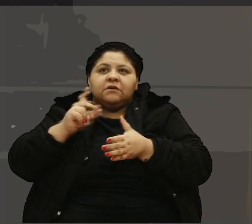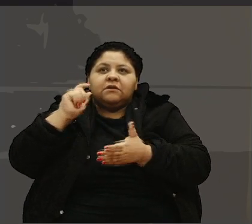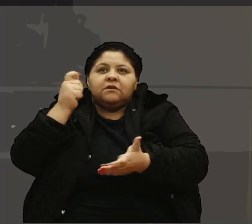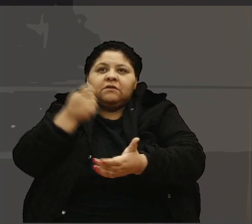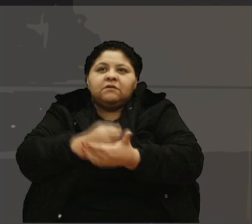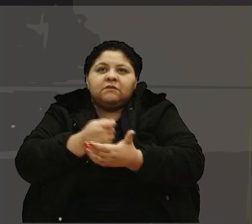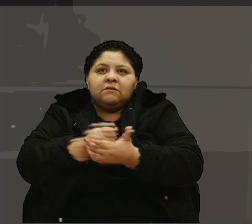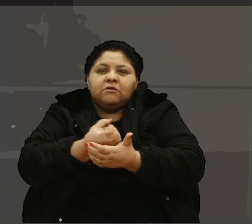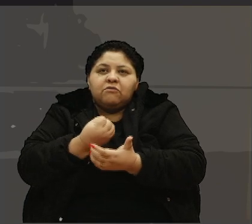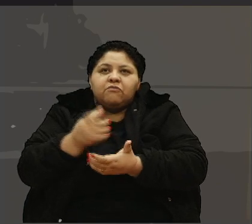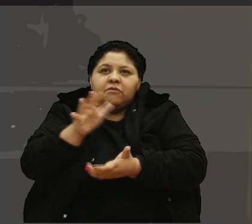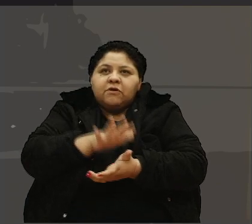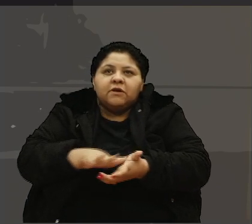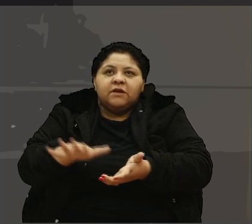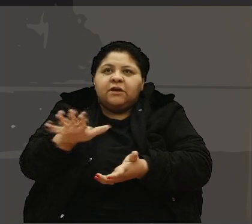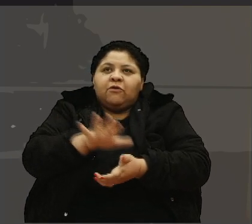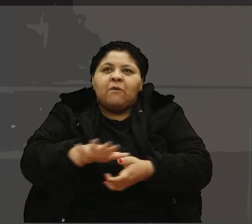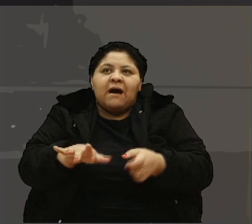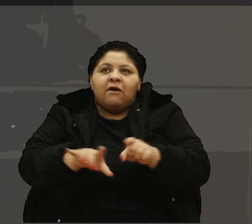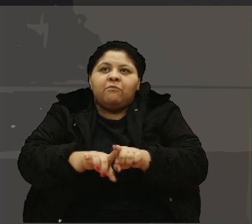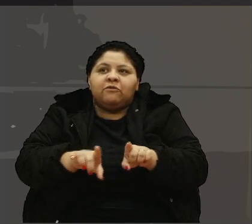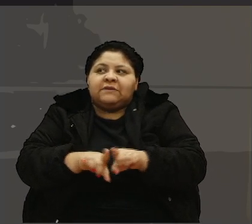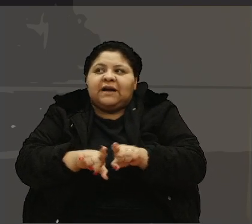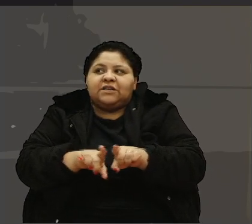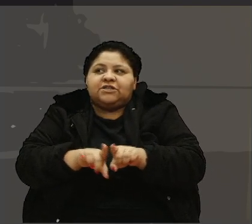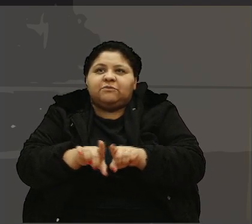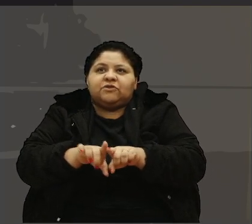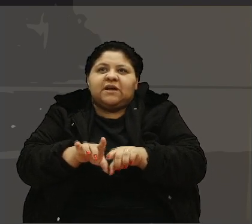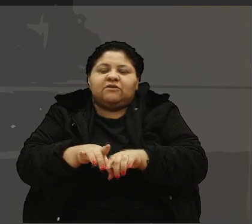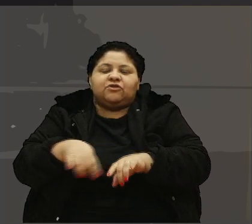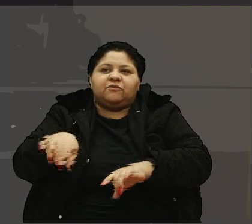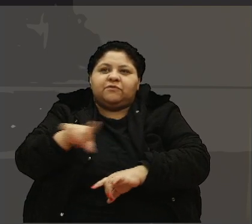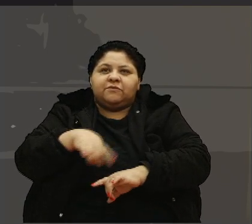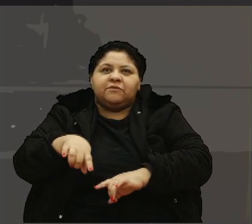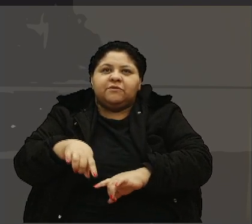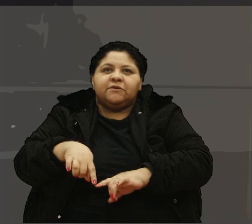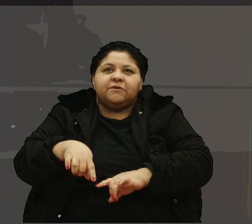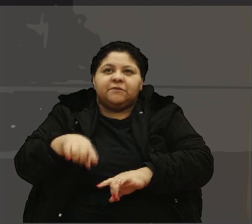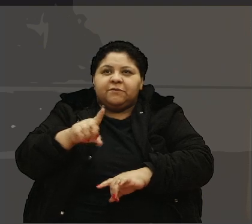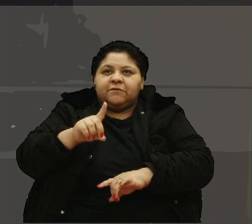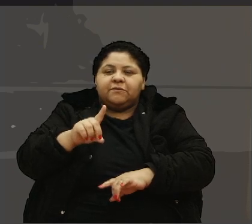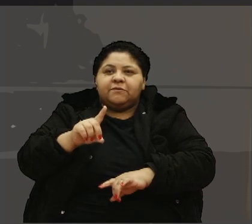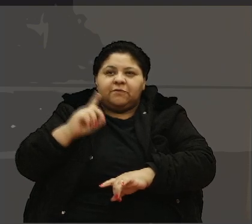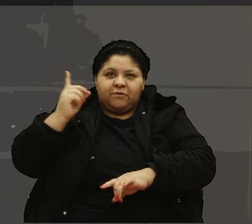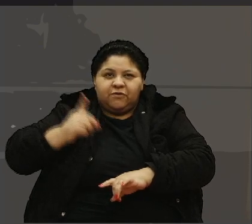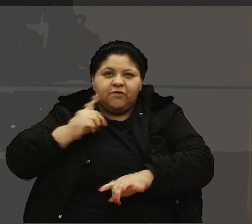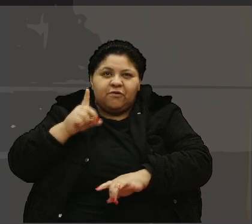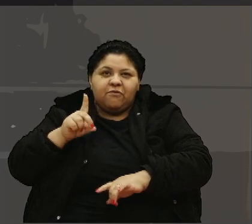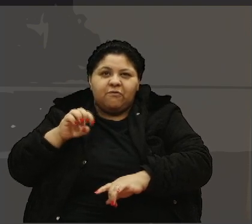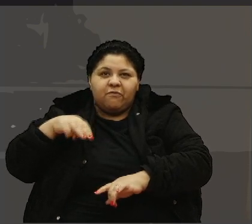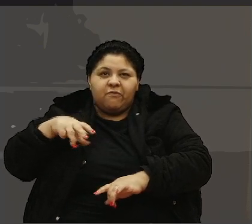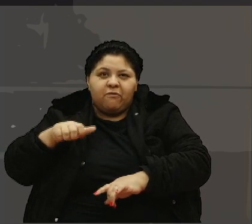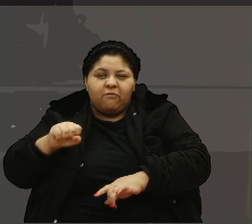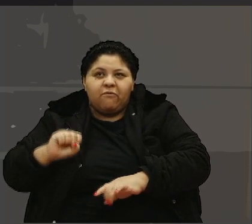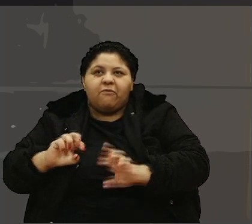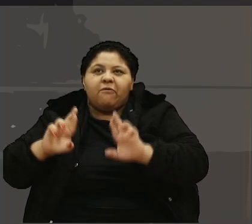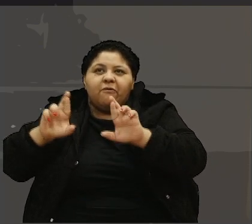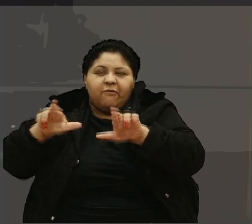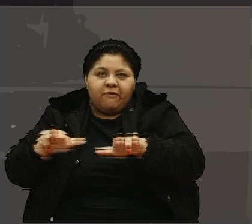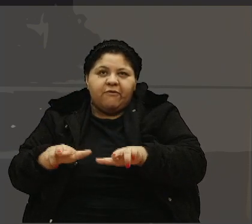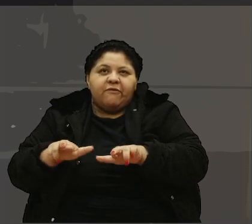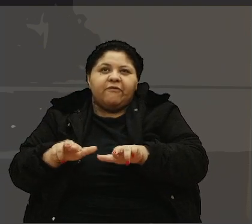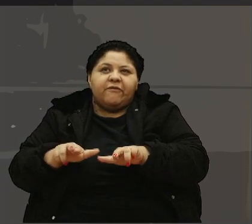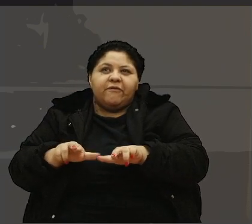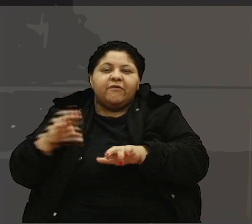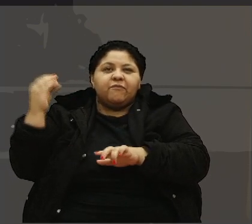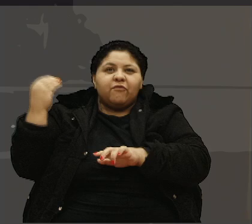o bem comum da nossa Serra Gaúcha. Desde 2020, quando conheci o deputado Dimas, que é lá da nossa região de